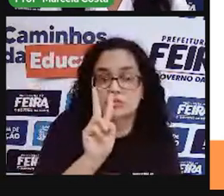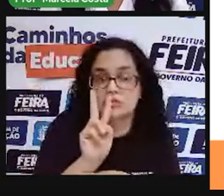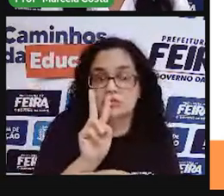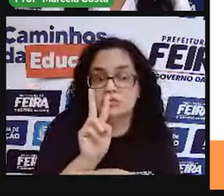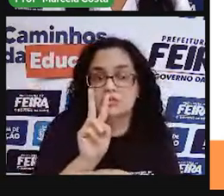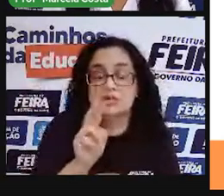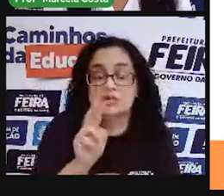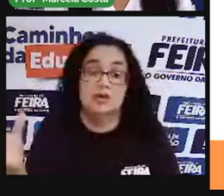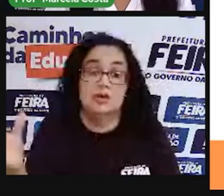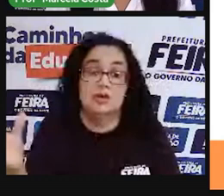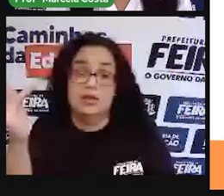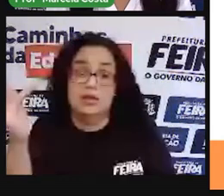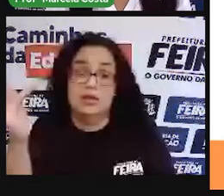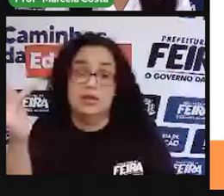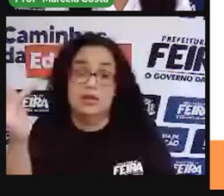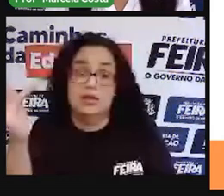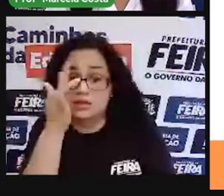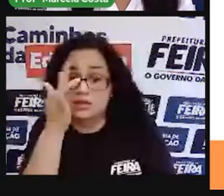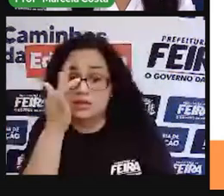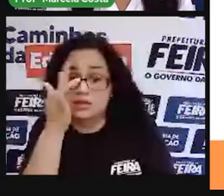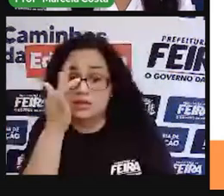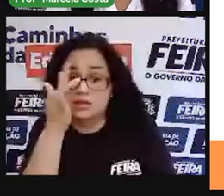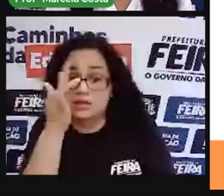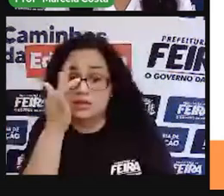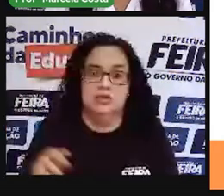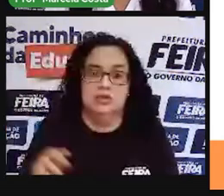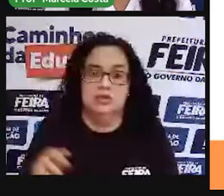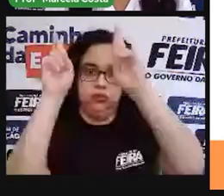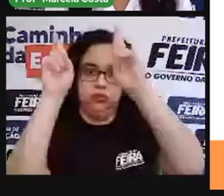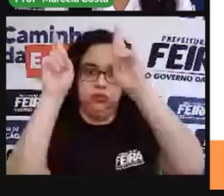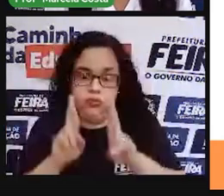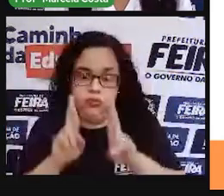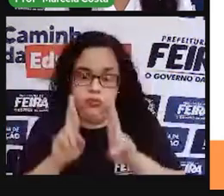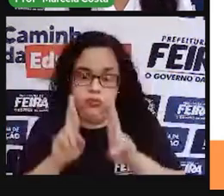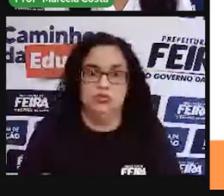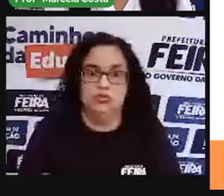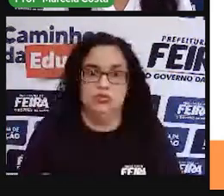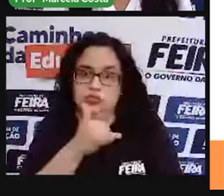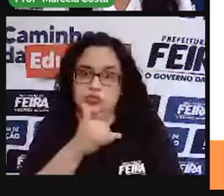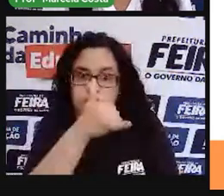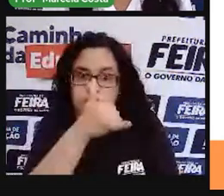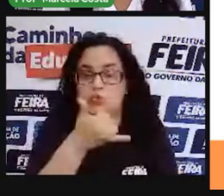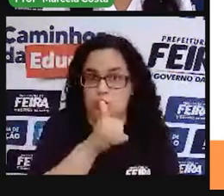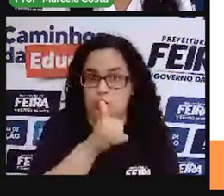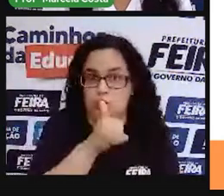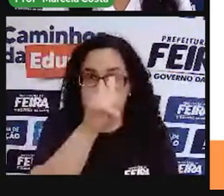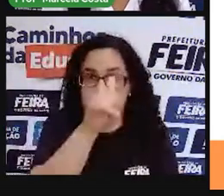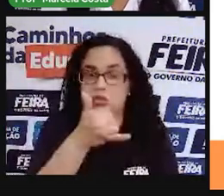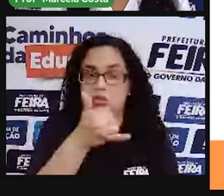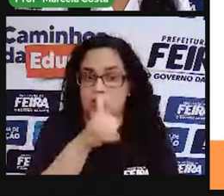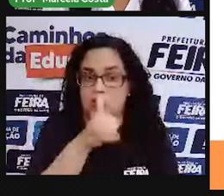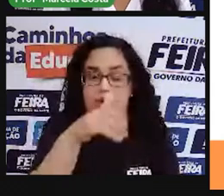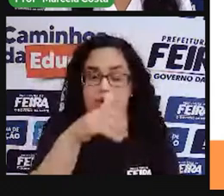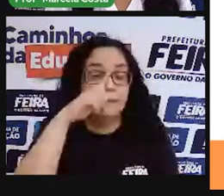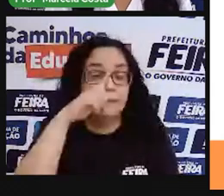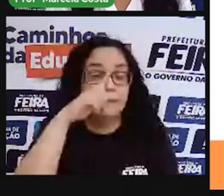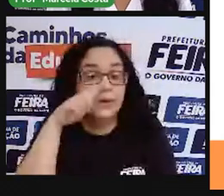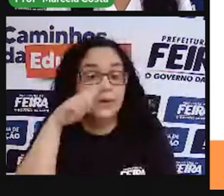Olha esse aqui. Ele fala para a gente do risco de choque, tá? Você encontra aí em produtos